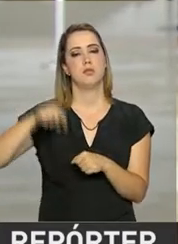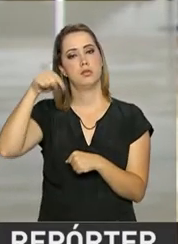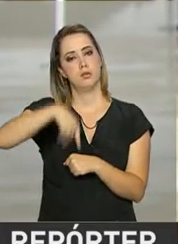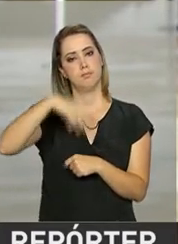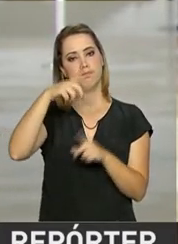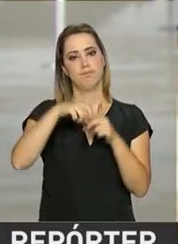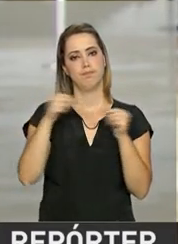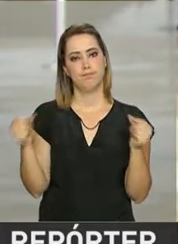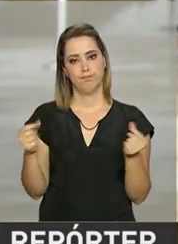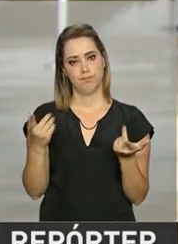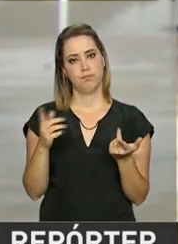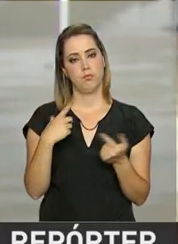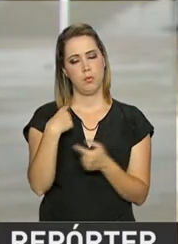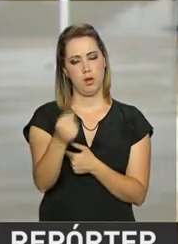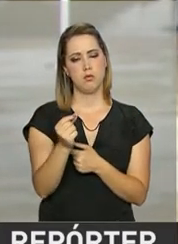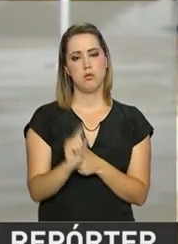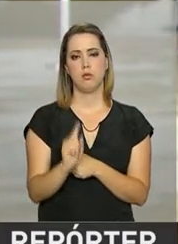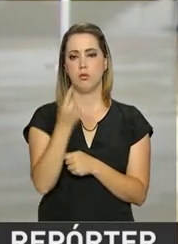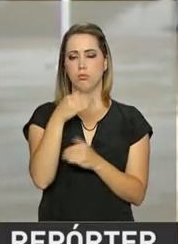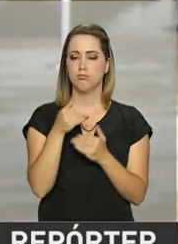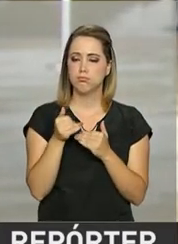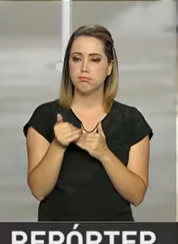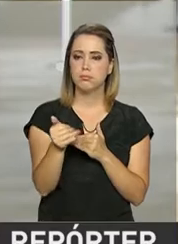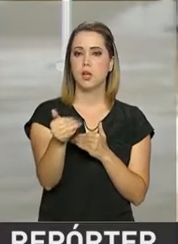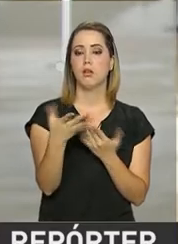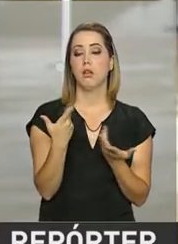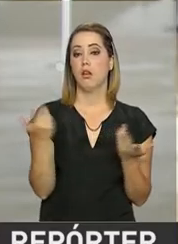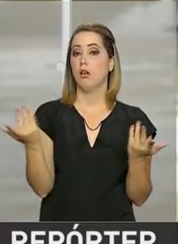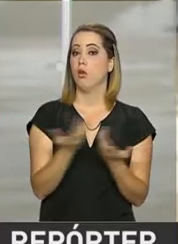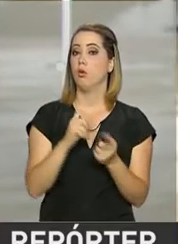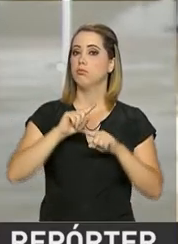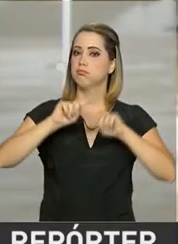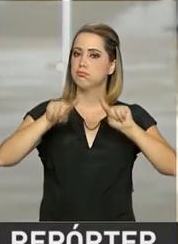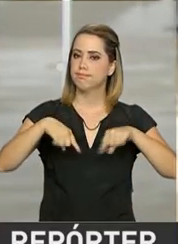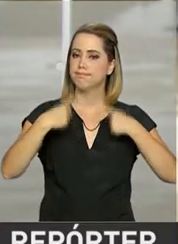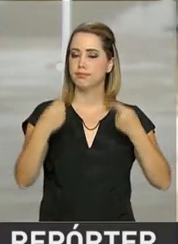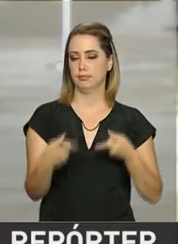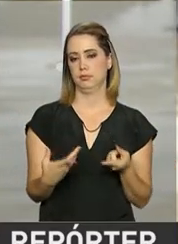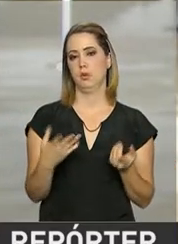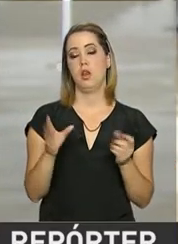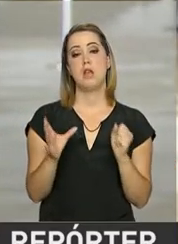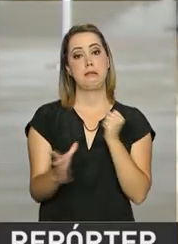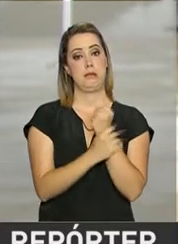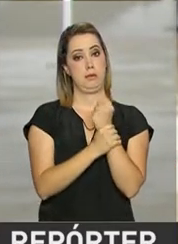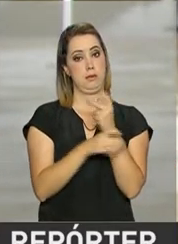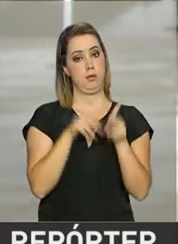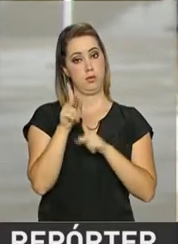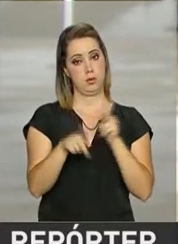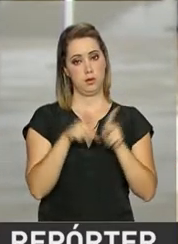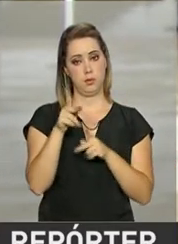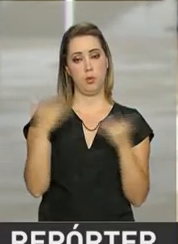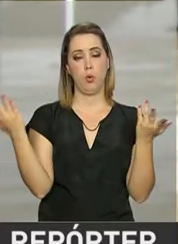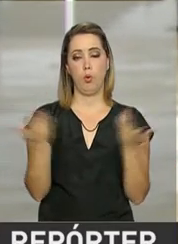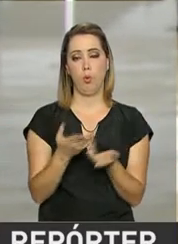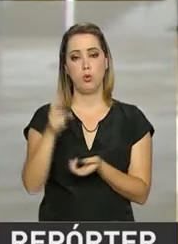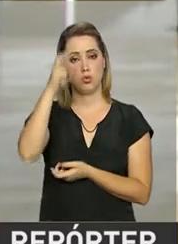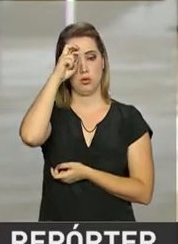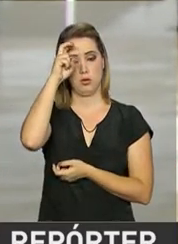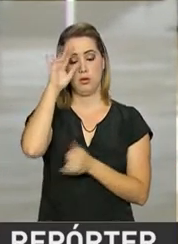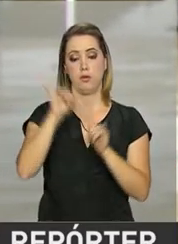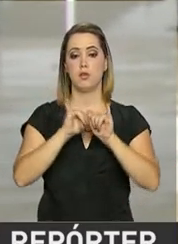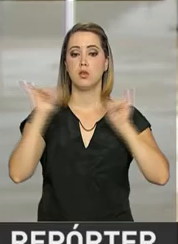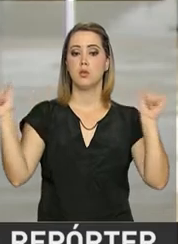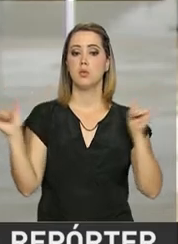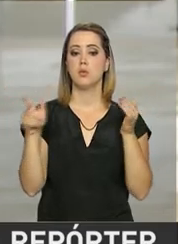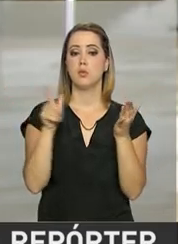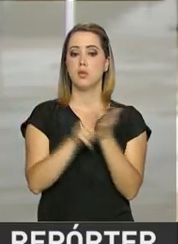Brasília. Saindo um pouco da questão da diplomacia para a questão da segurança pública, foi publicado nesta quinta-feira no Diário